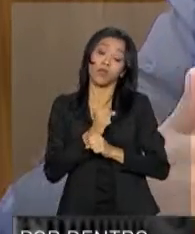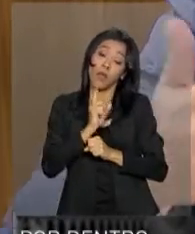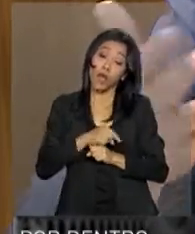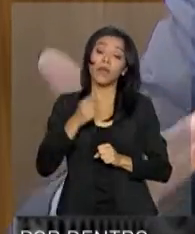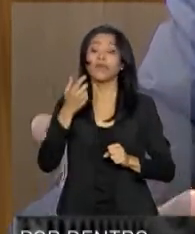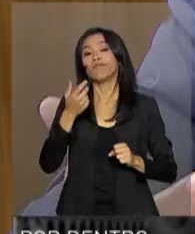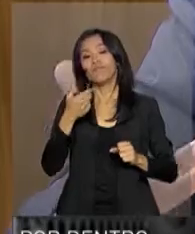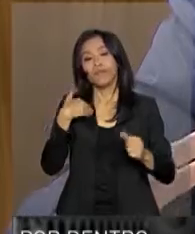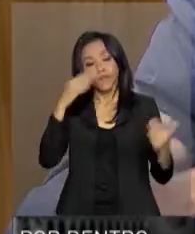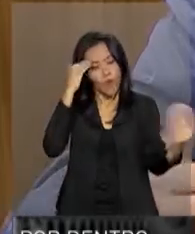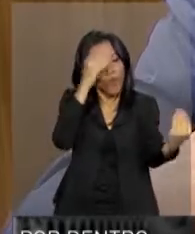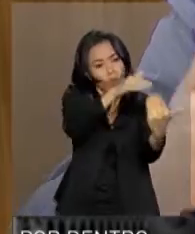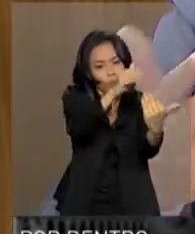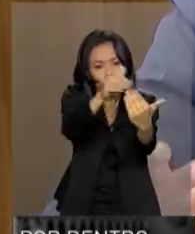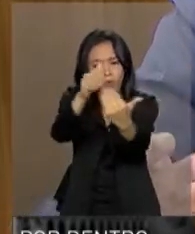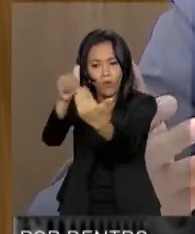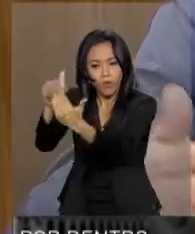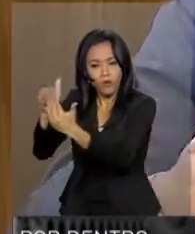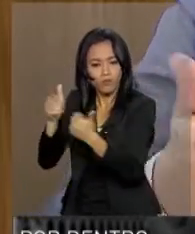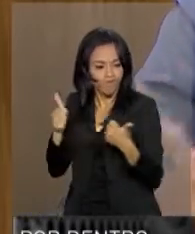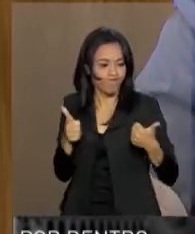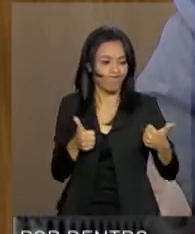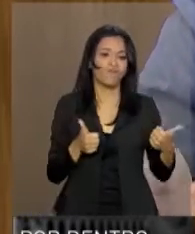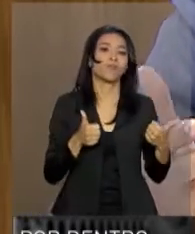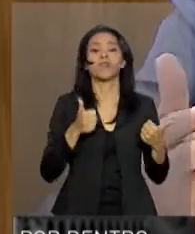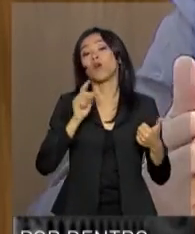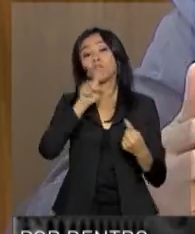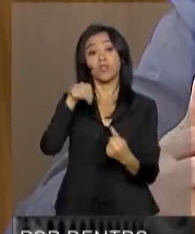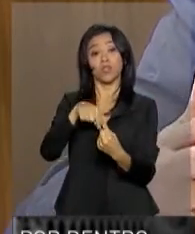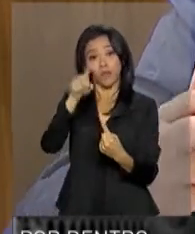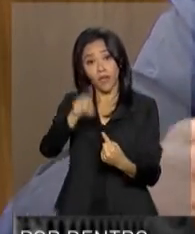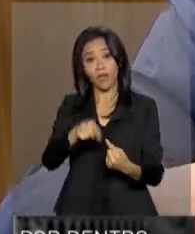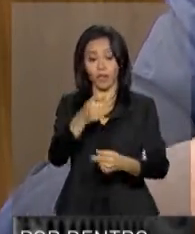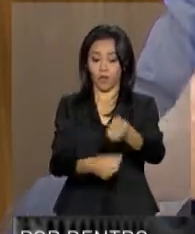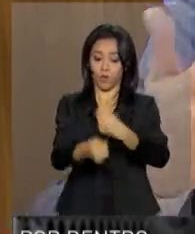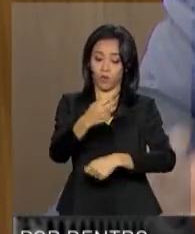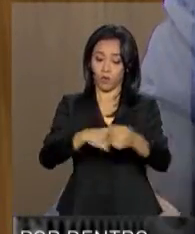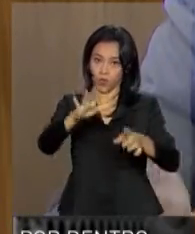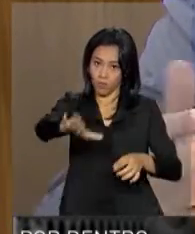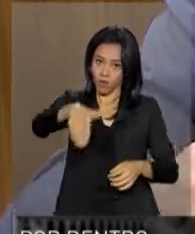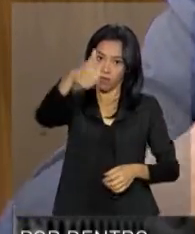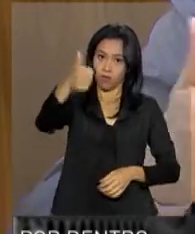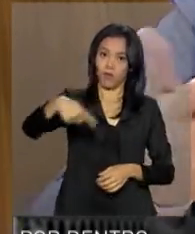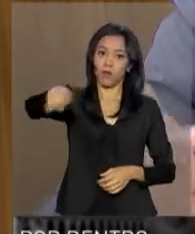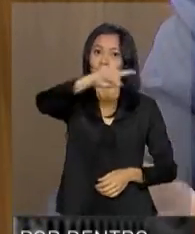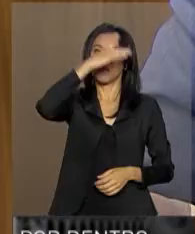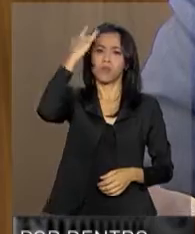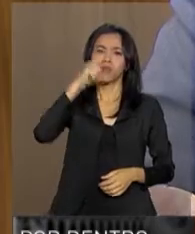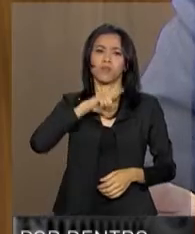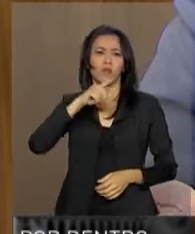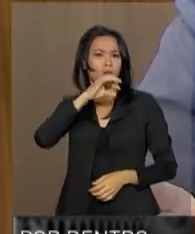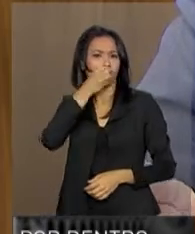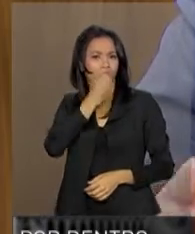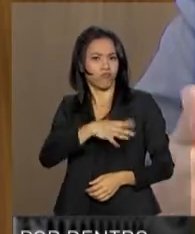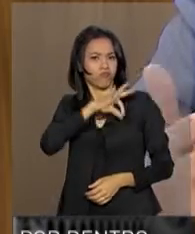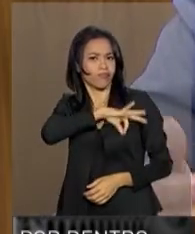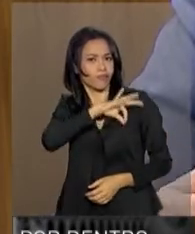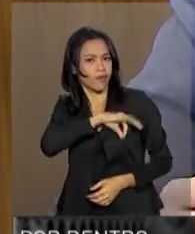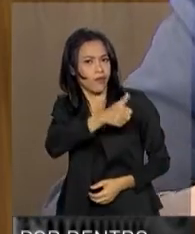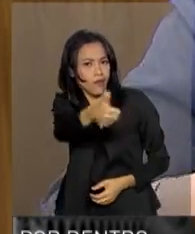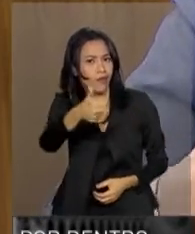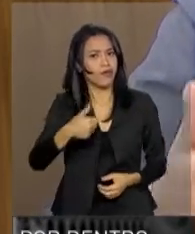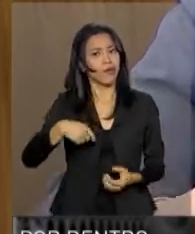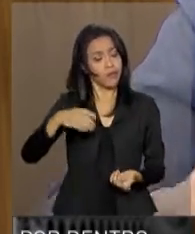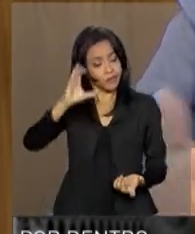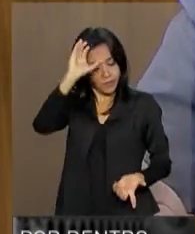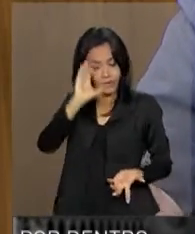um grande consenso que tenha que se quer que a economia melhor que os cidadãos tenham melhor renda melhores condições e de cidadania